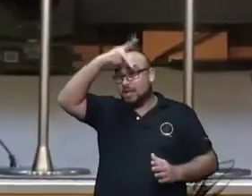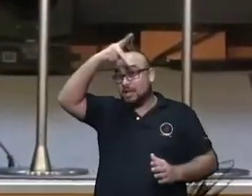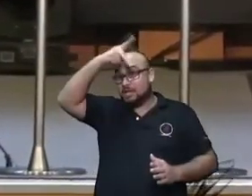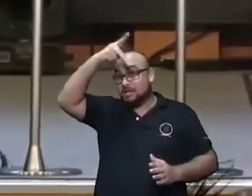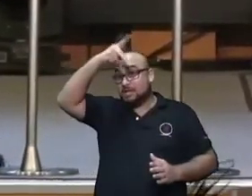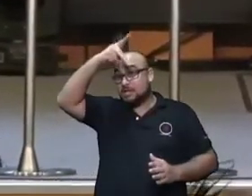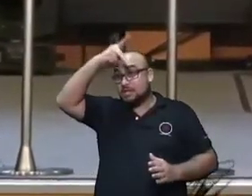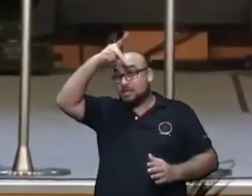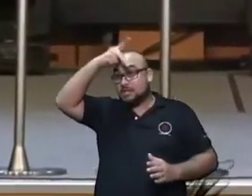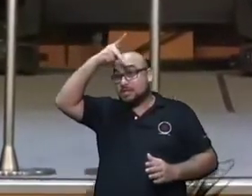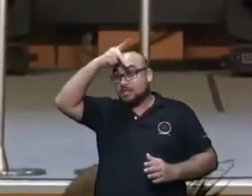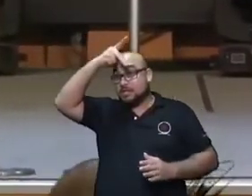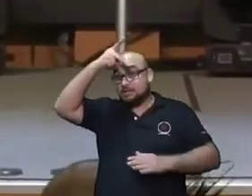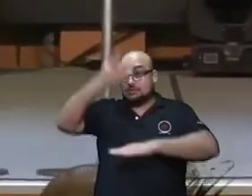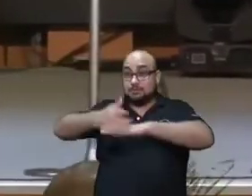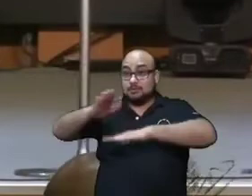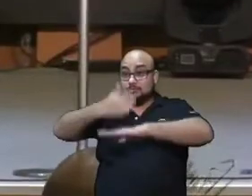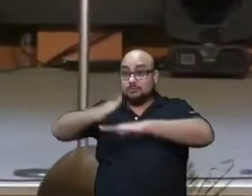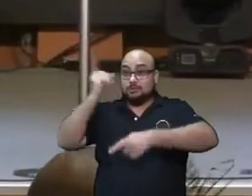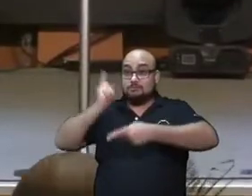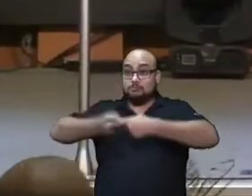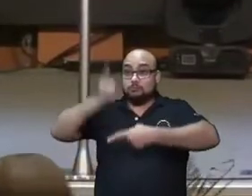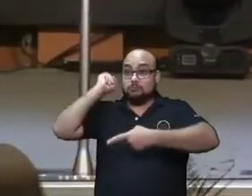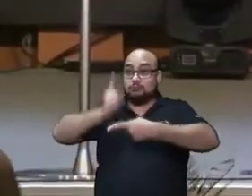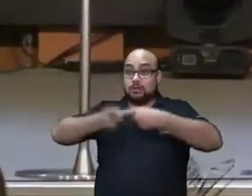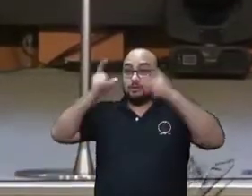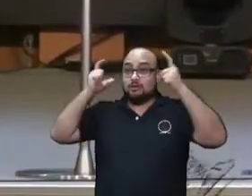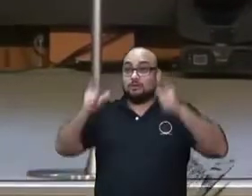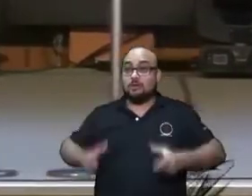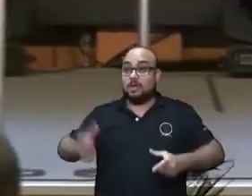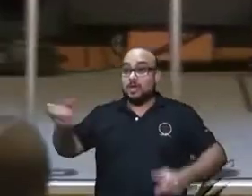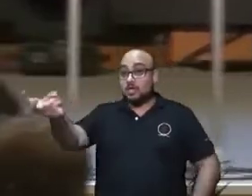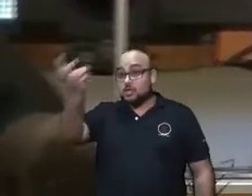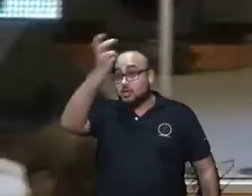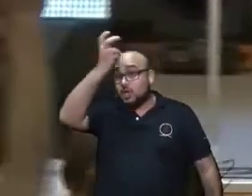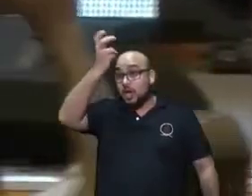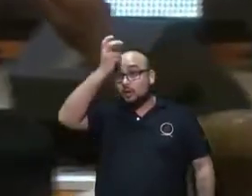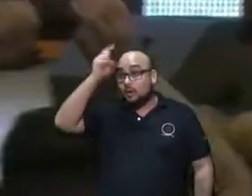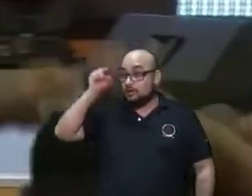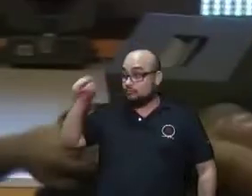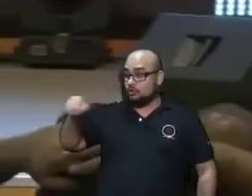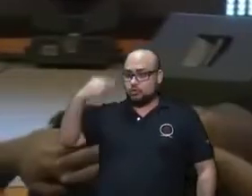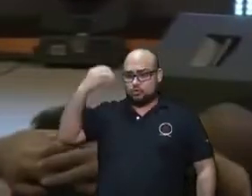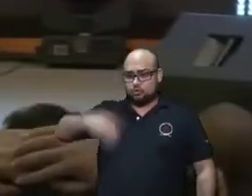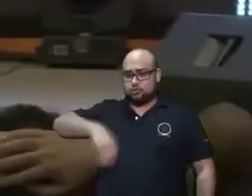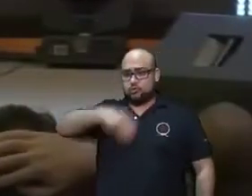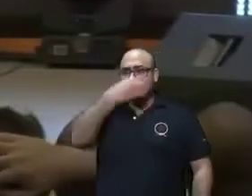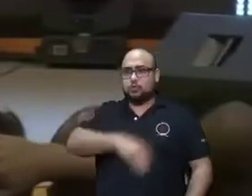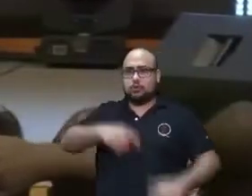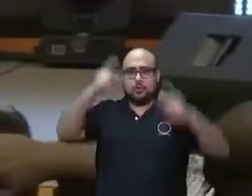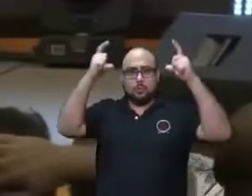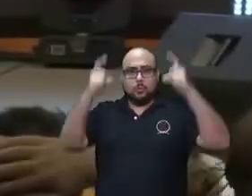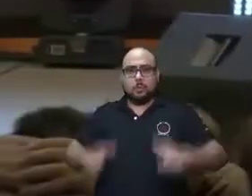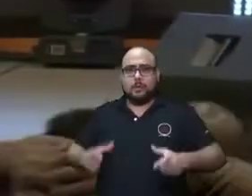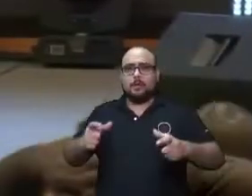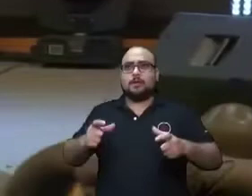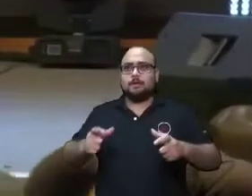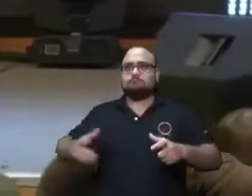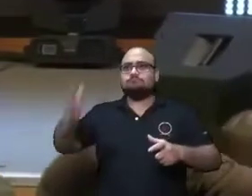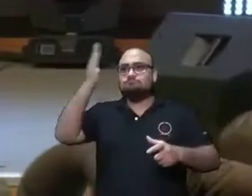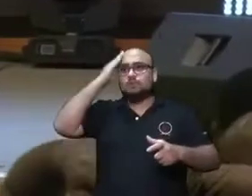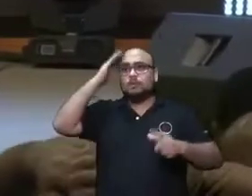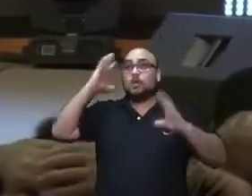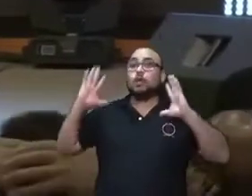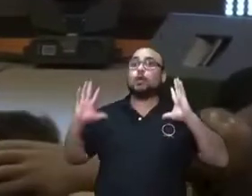treinamento. Porque no Egito eu vou te dar um lugar. E vão saber que eu sempre guardei